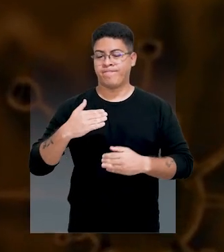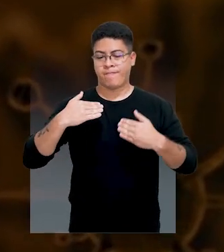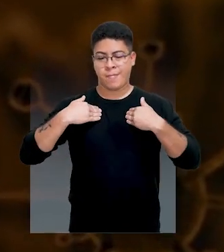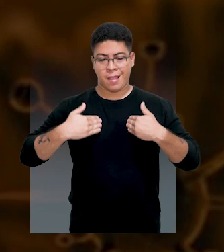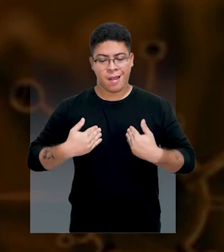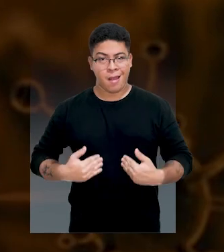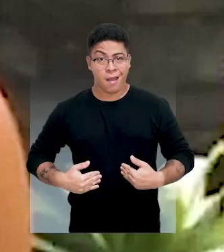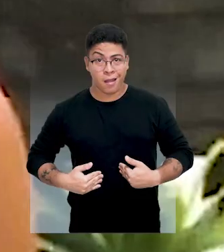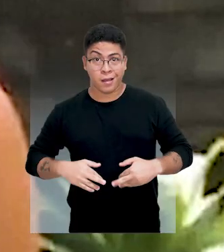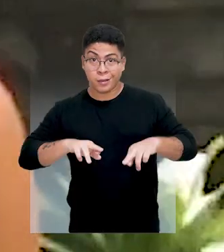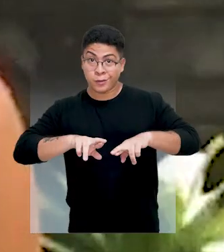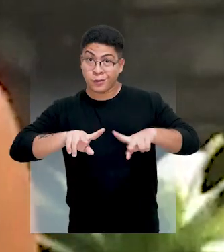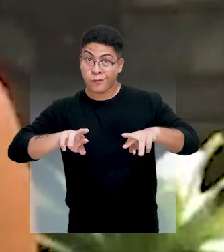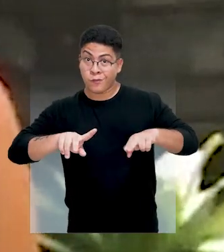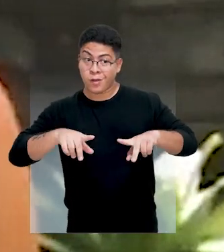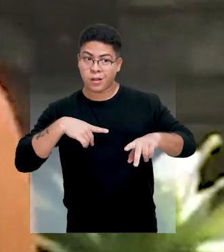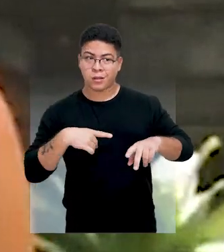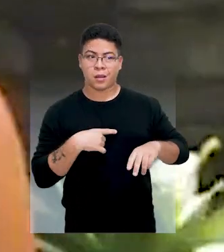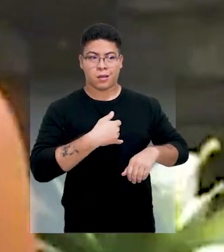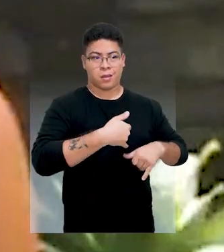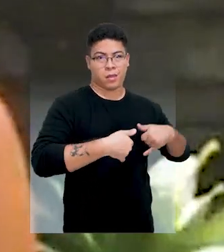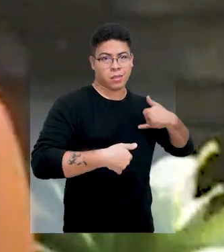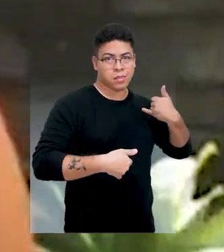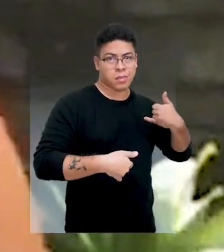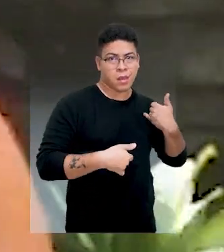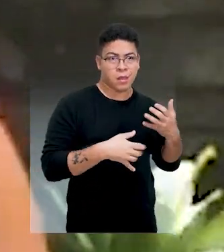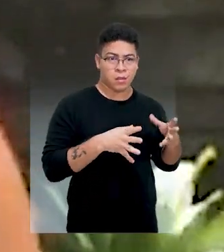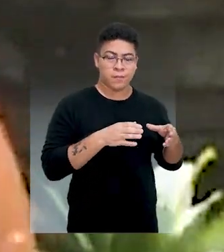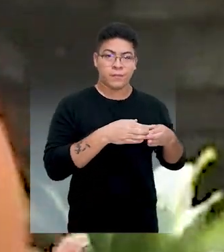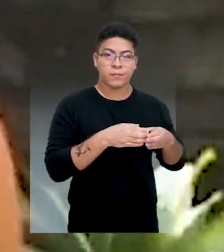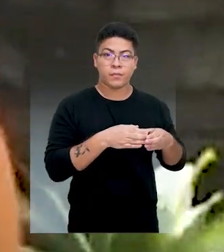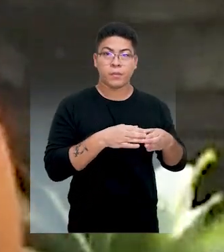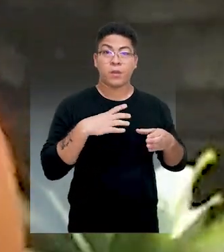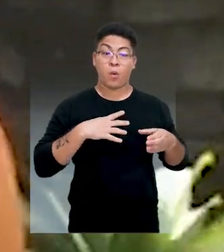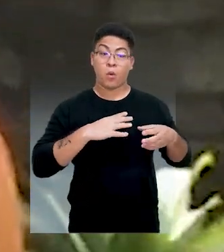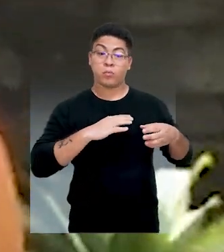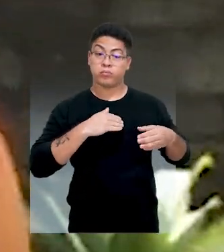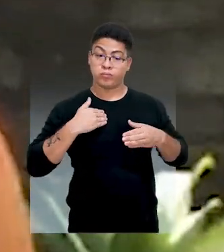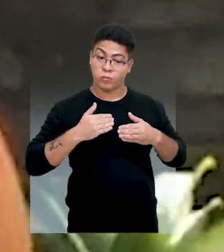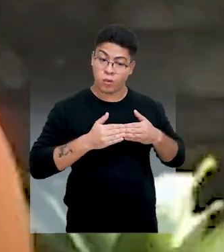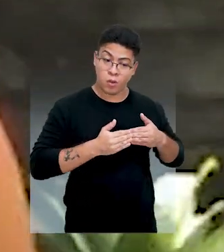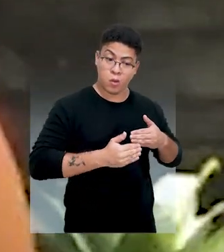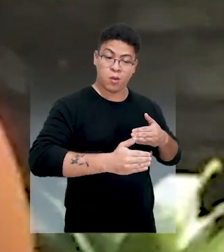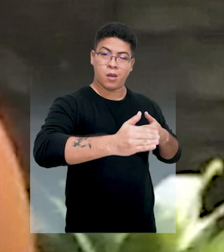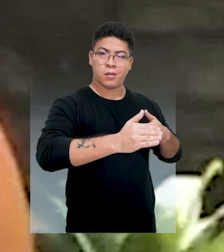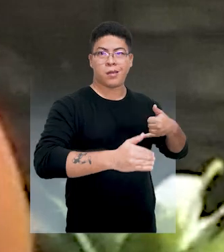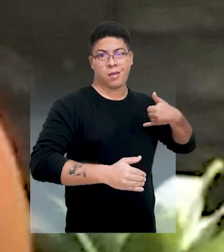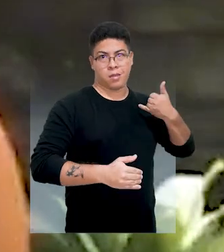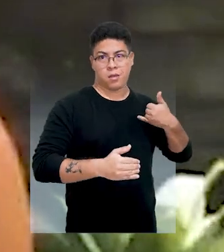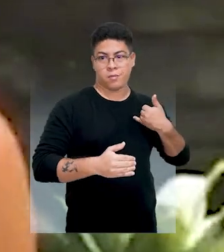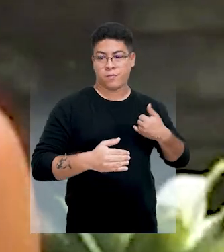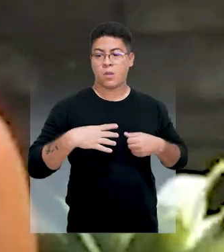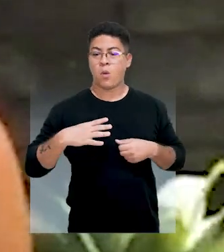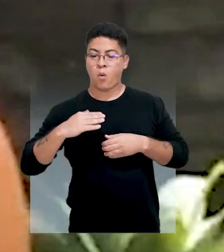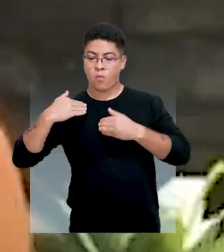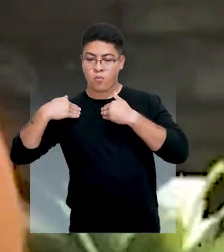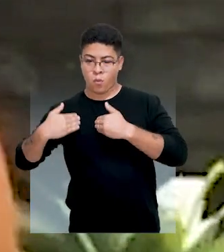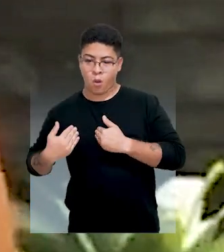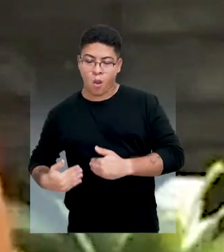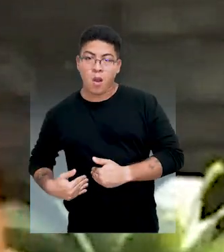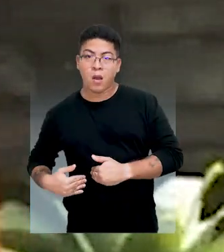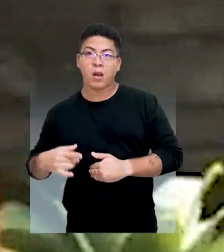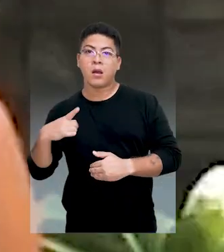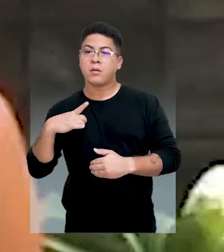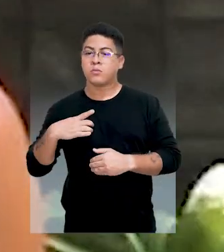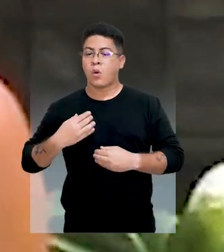envelhecimento cronológico. O envelhecimento cronológico é sobre a idade em anos vividos, enquanto o envelhecimento biológico reflete a estabilidade